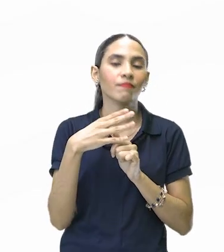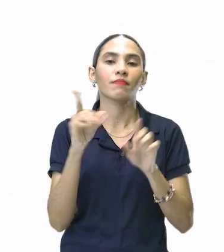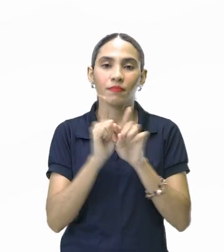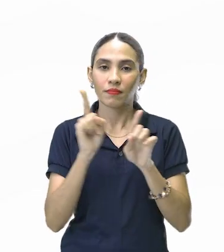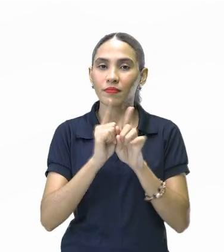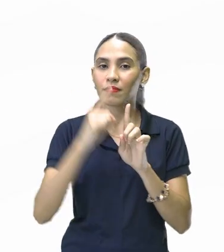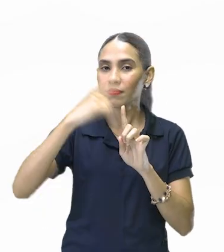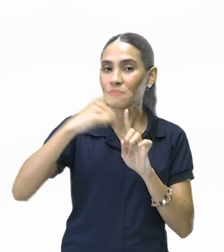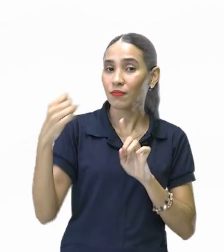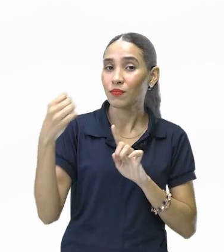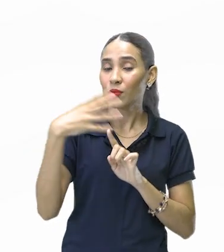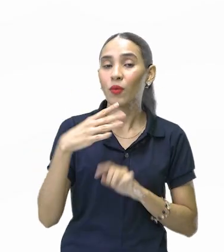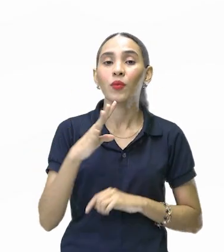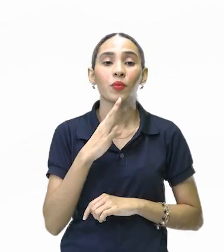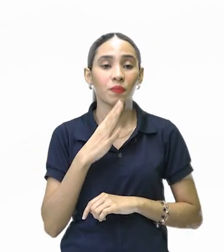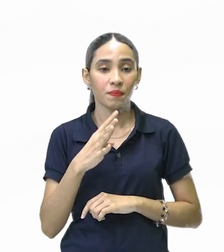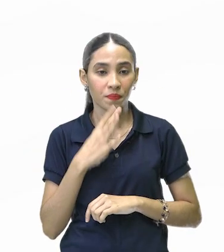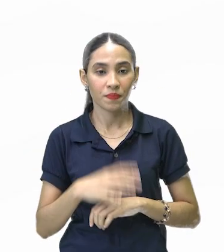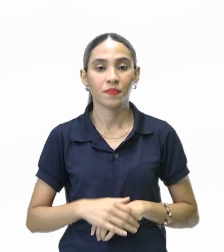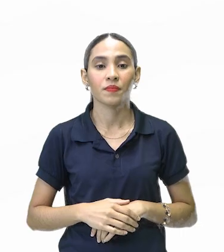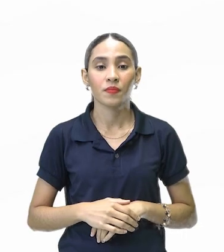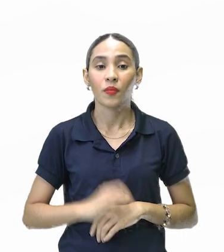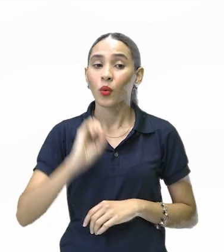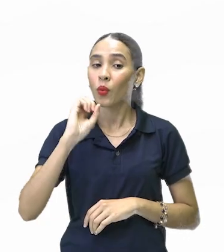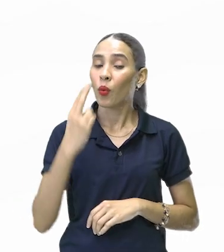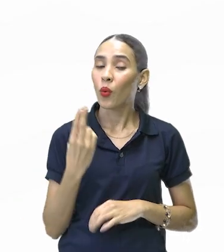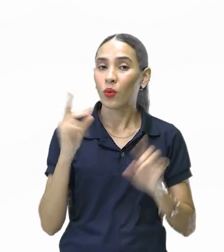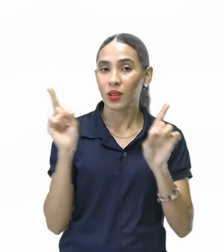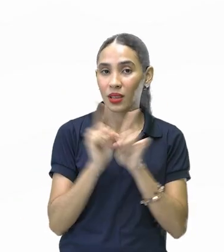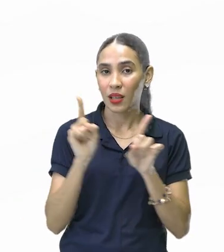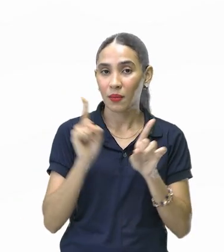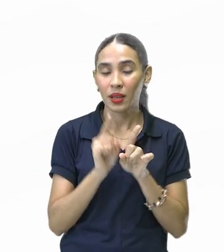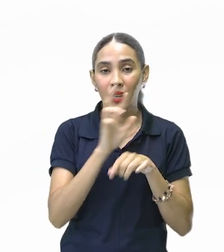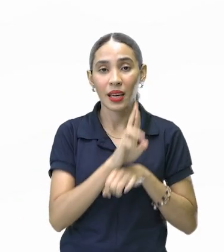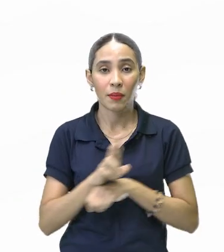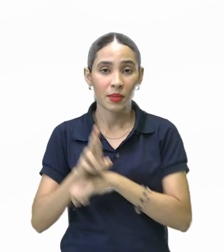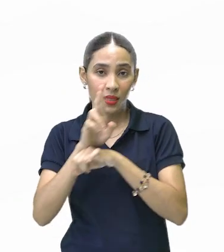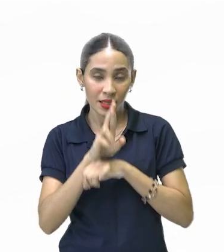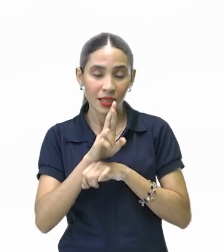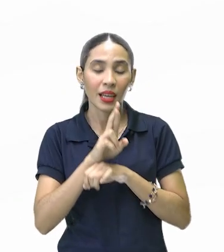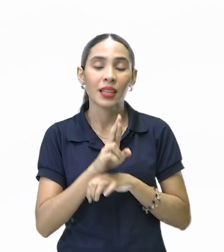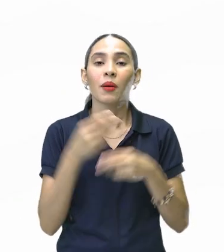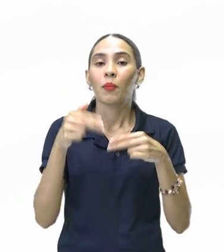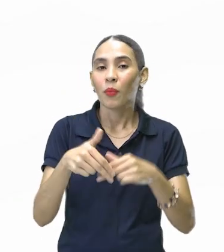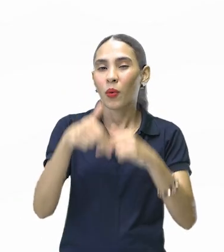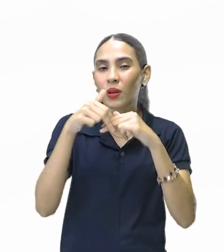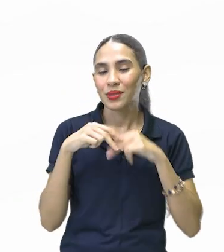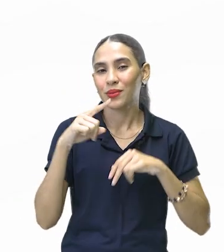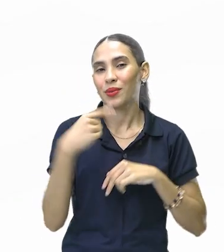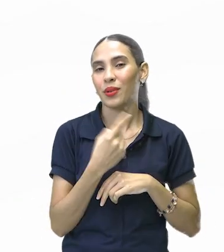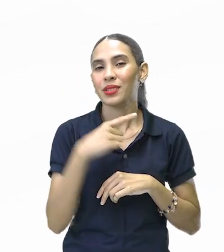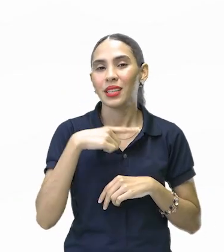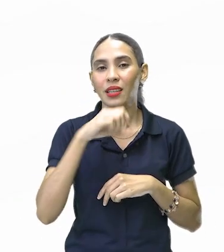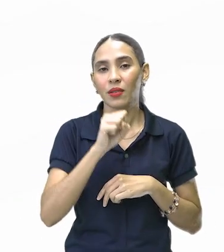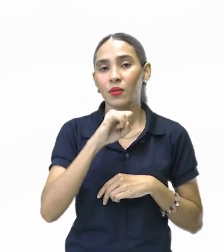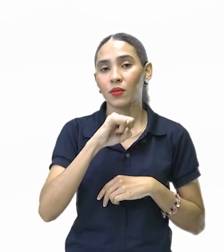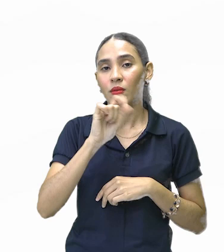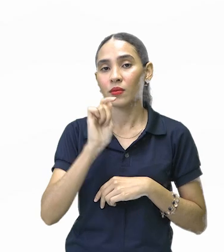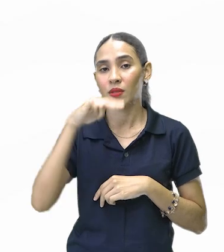ser reconhecida, ou então representada. Por isso que a gente tem o signo